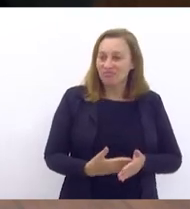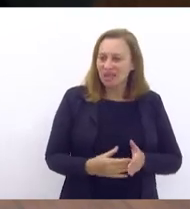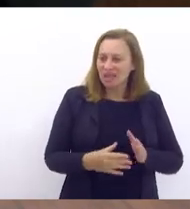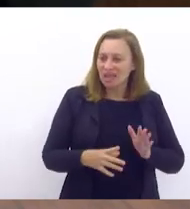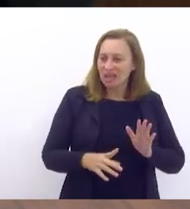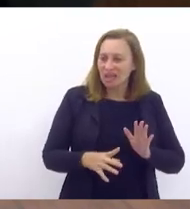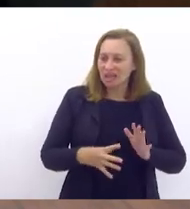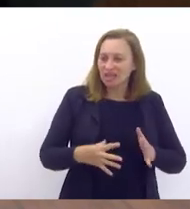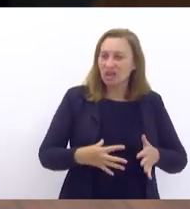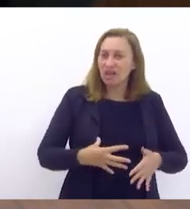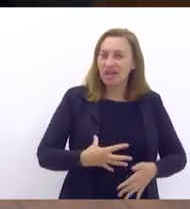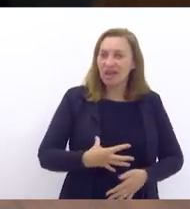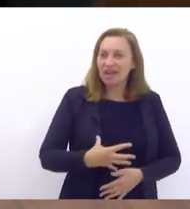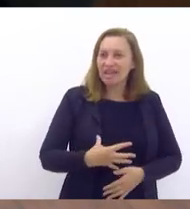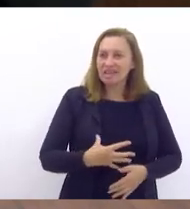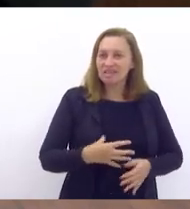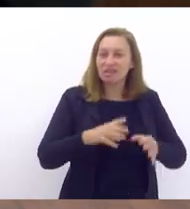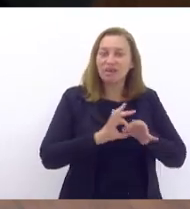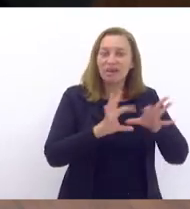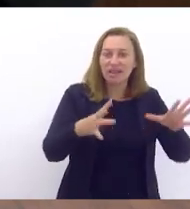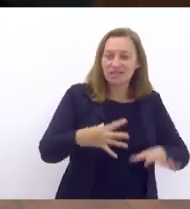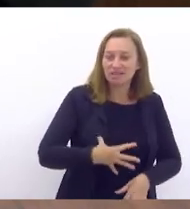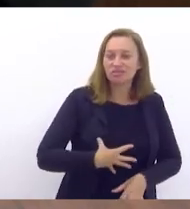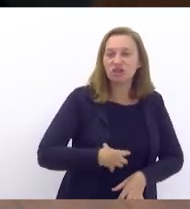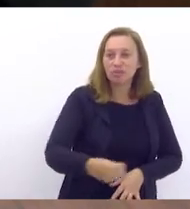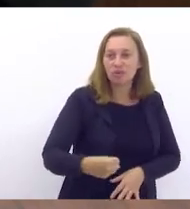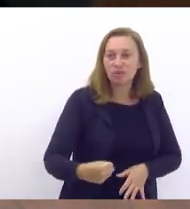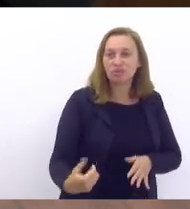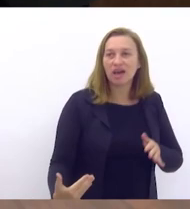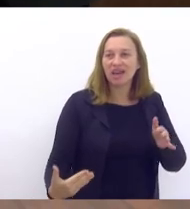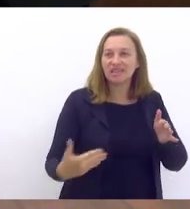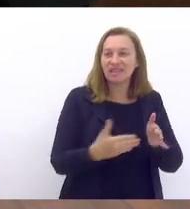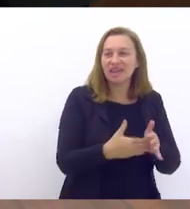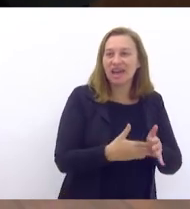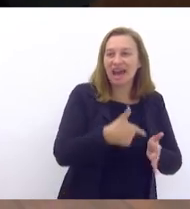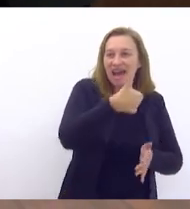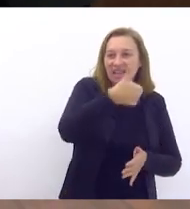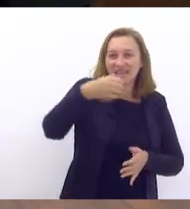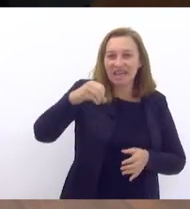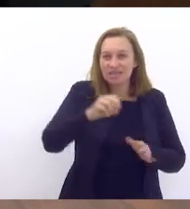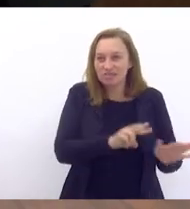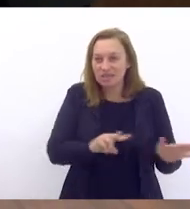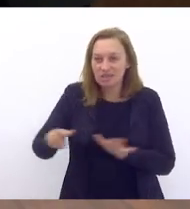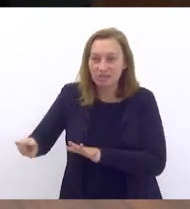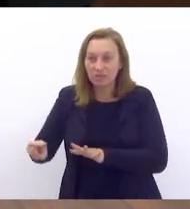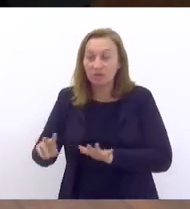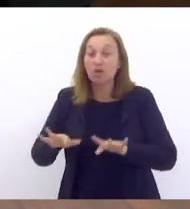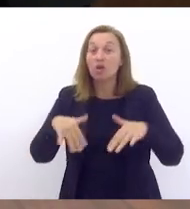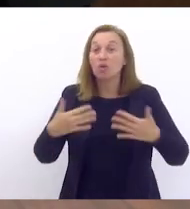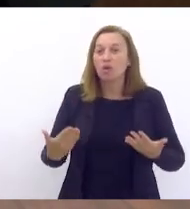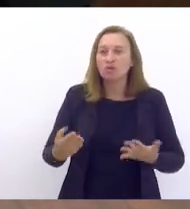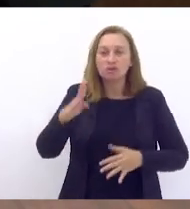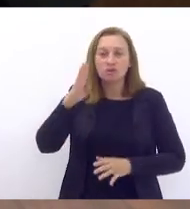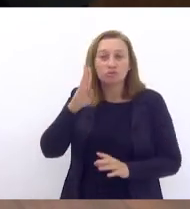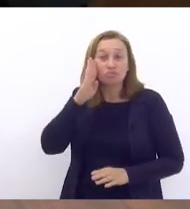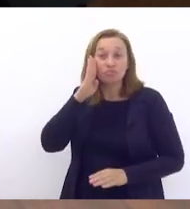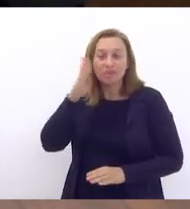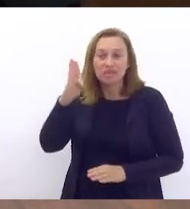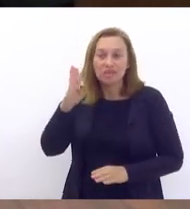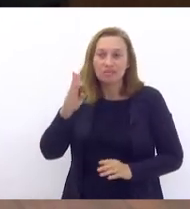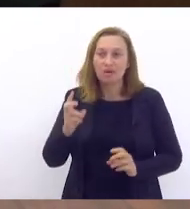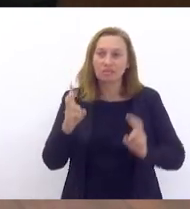12ª semana, medida judicial do PSOL. Quais são as duas teses centrais, meus